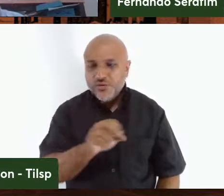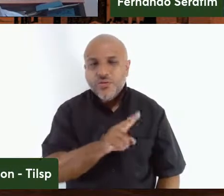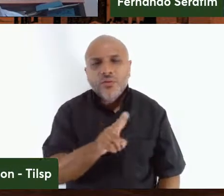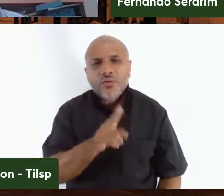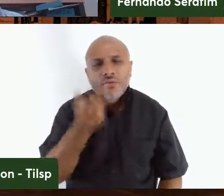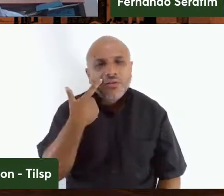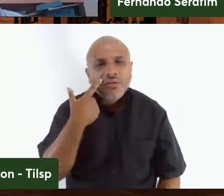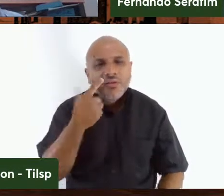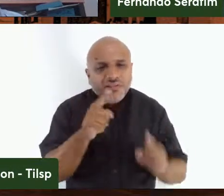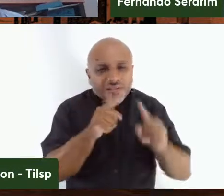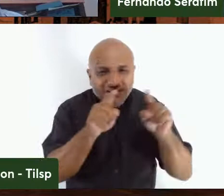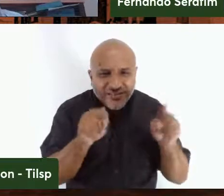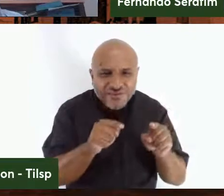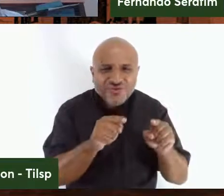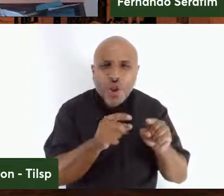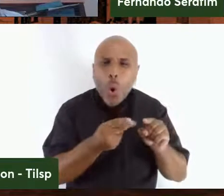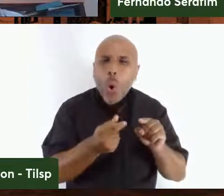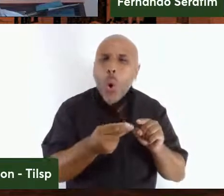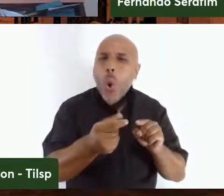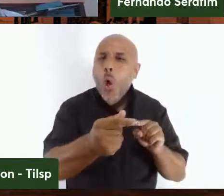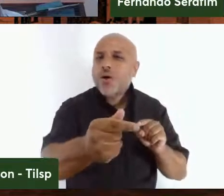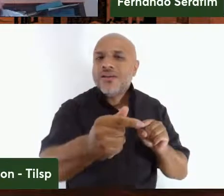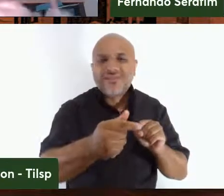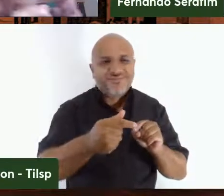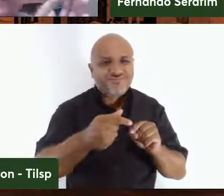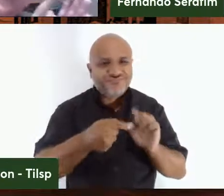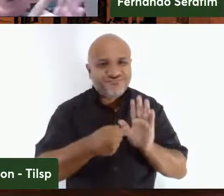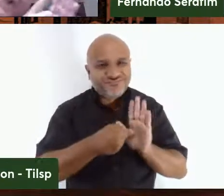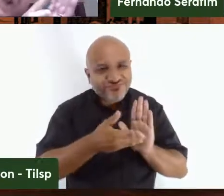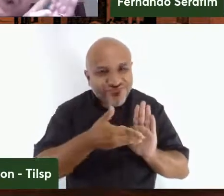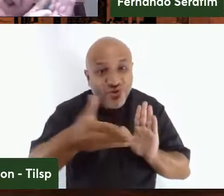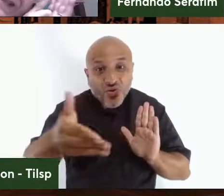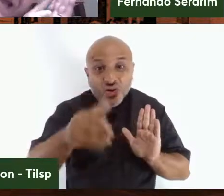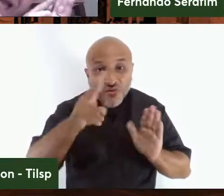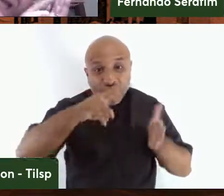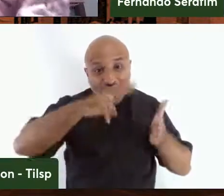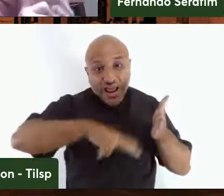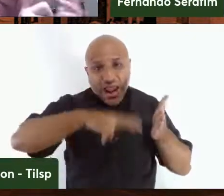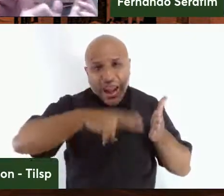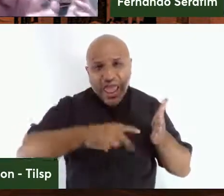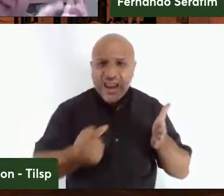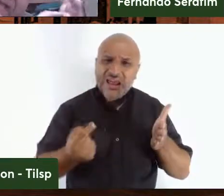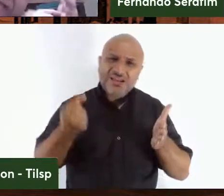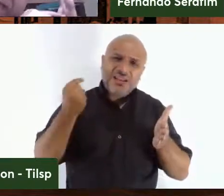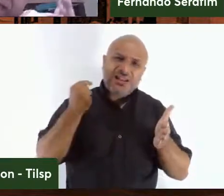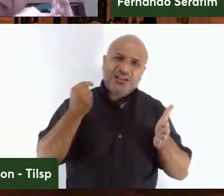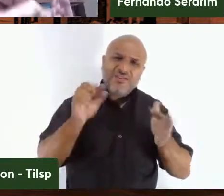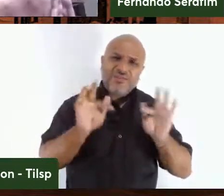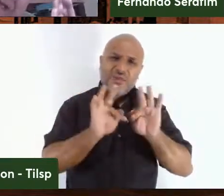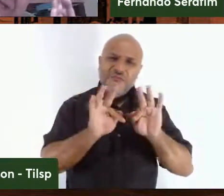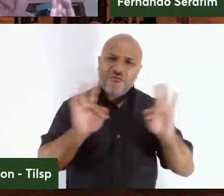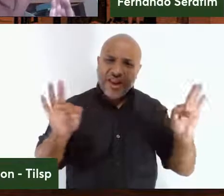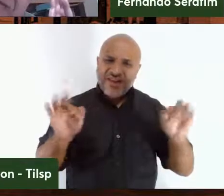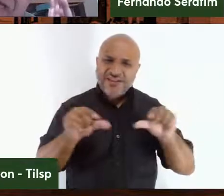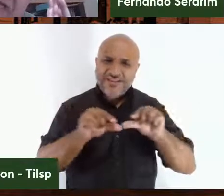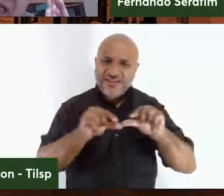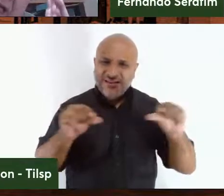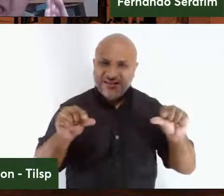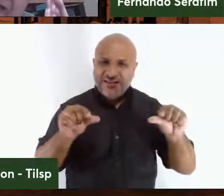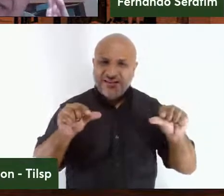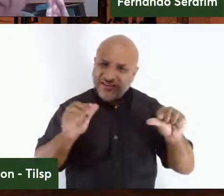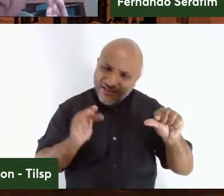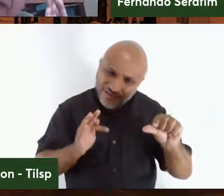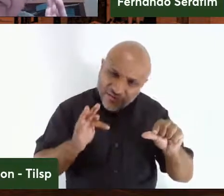pormenores lacônicos de longa projeção. Quer dizer, o que você, uhum, lê lá atrás, uma frase... Ela se projeta